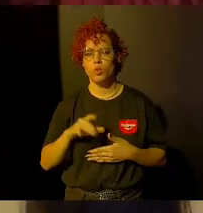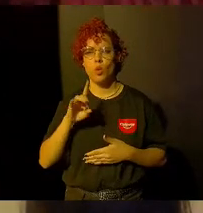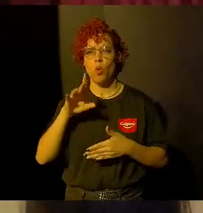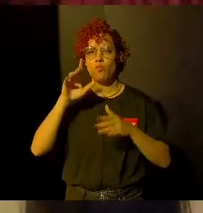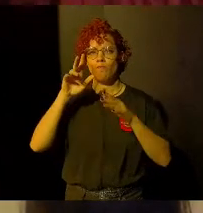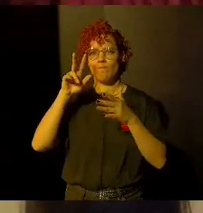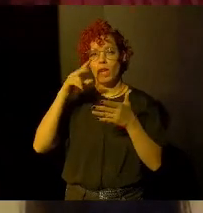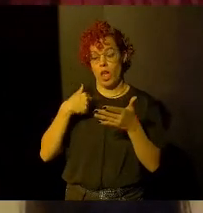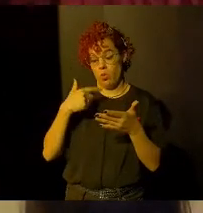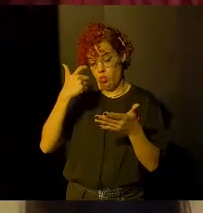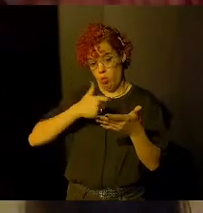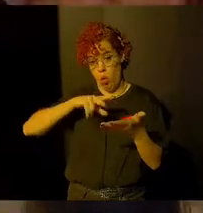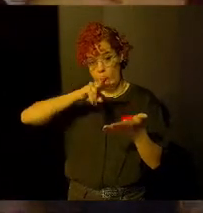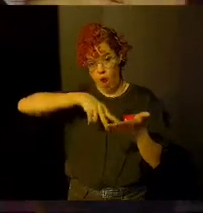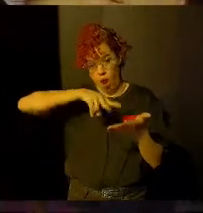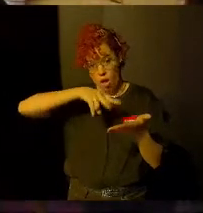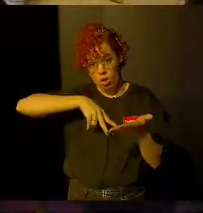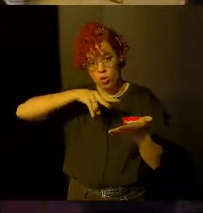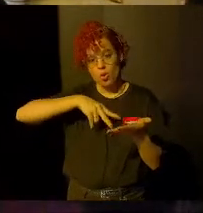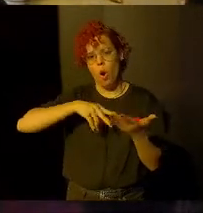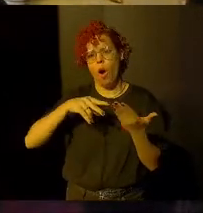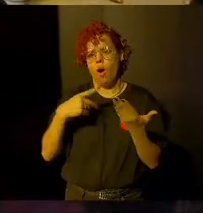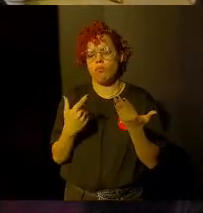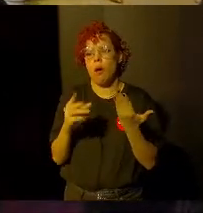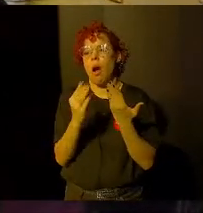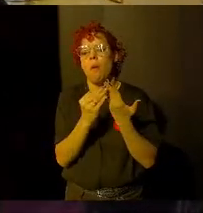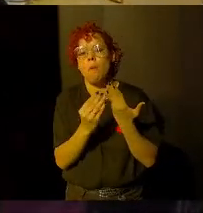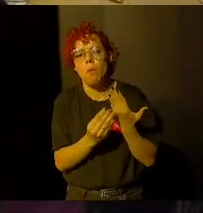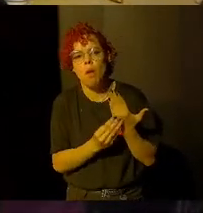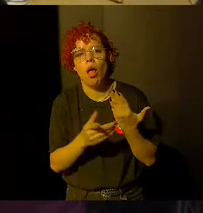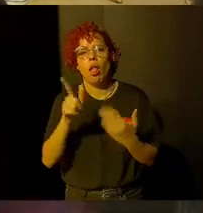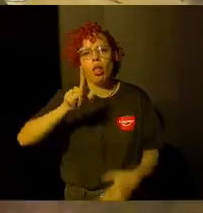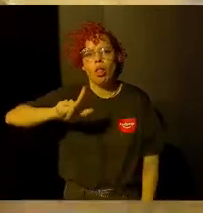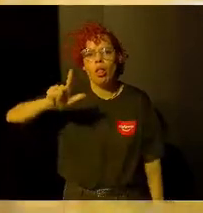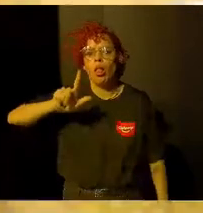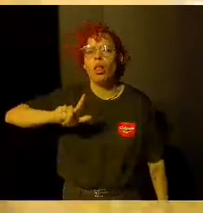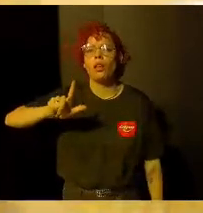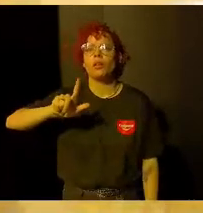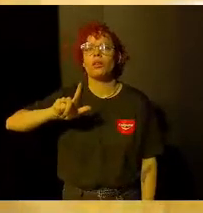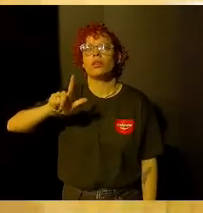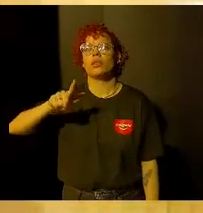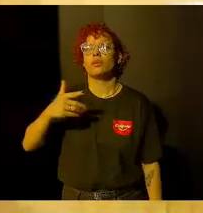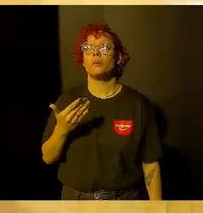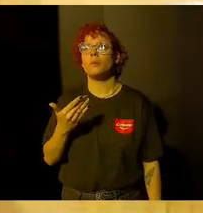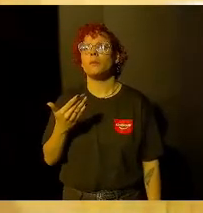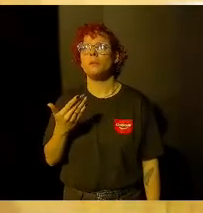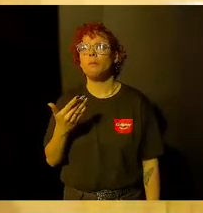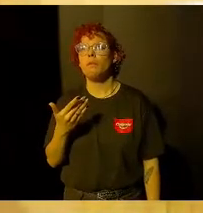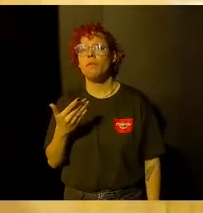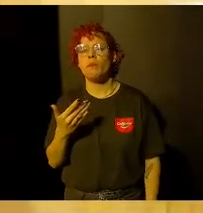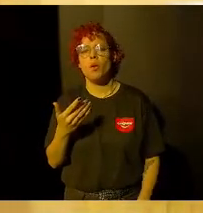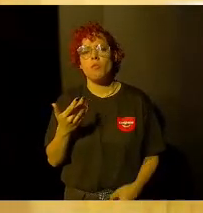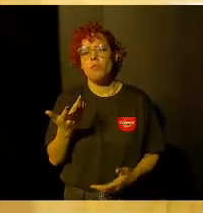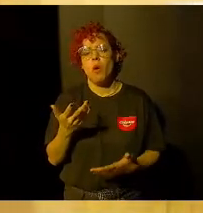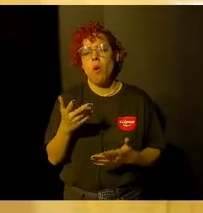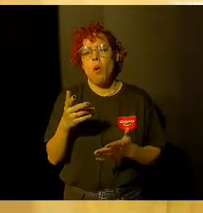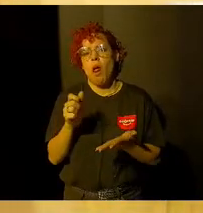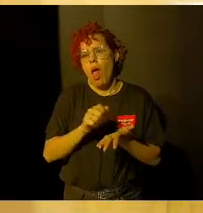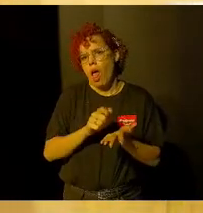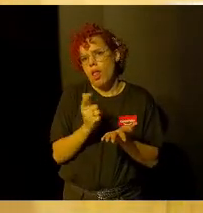sim de obras autobiográficas e literaturas do real obras que